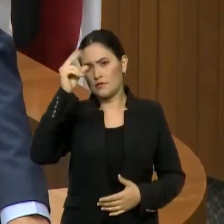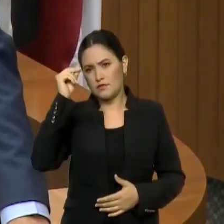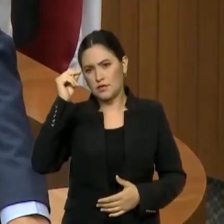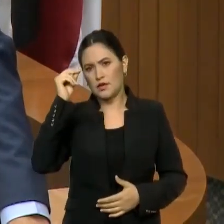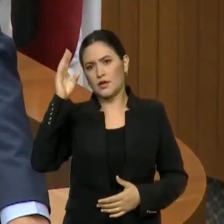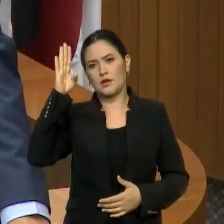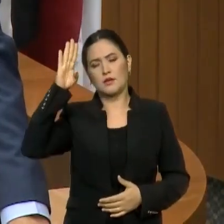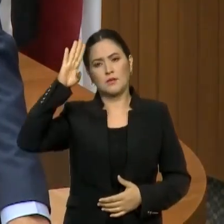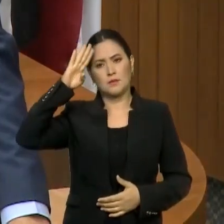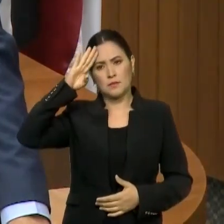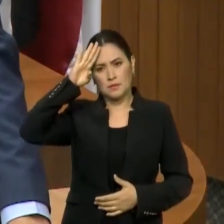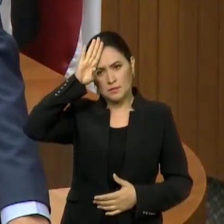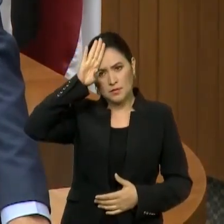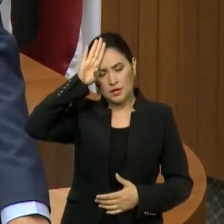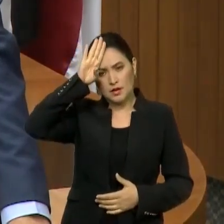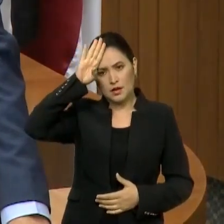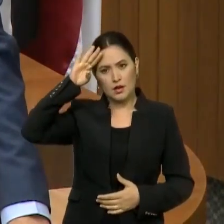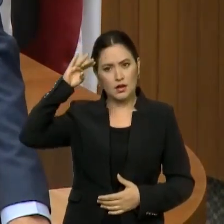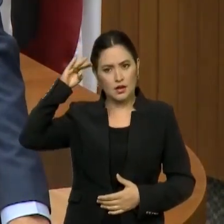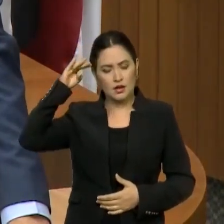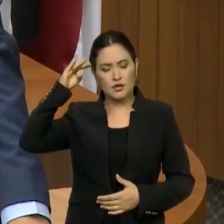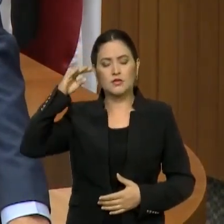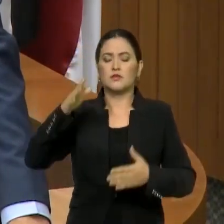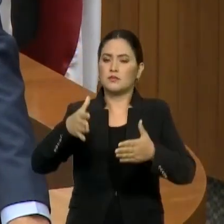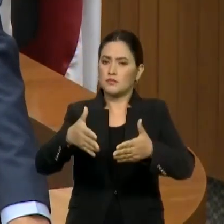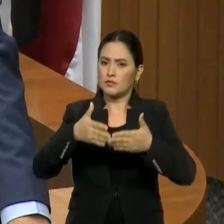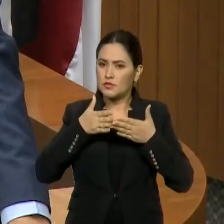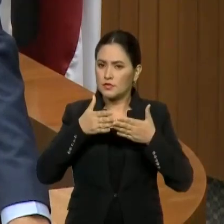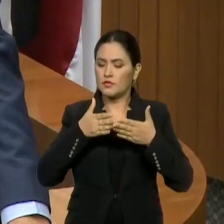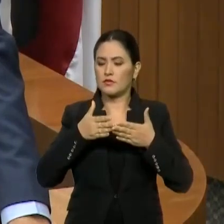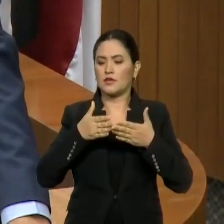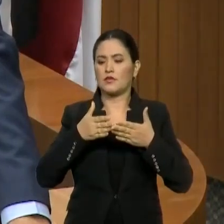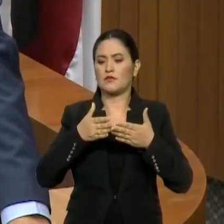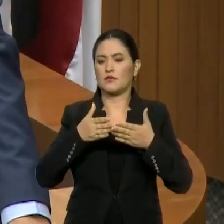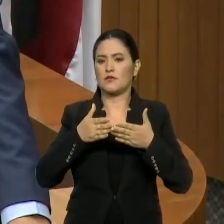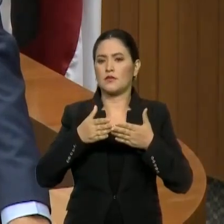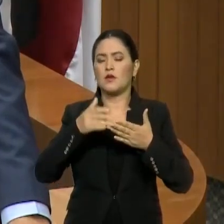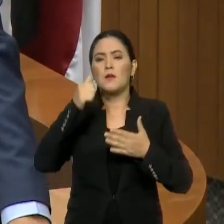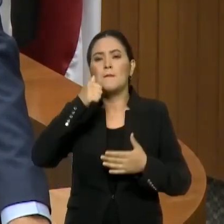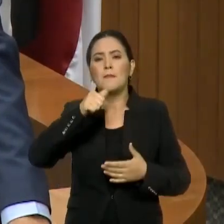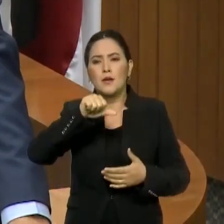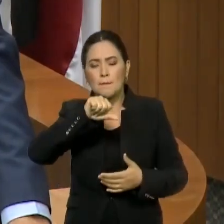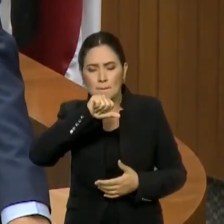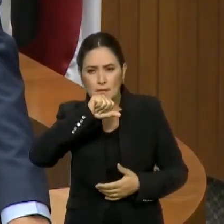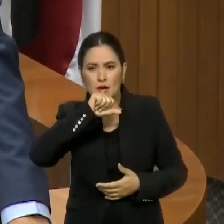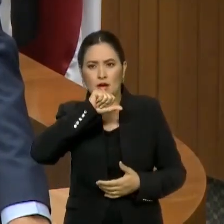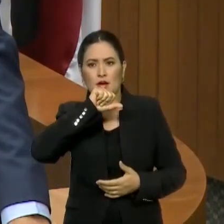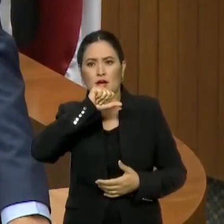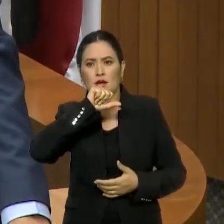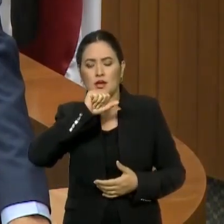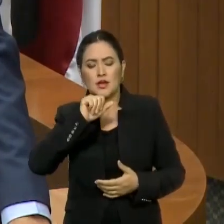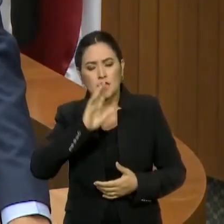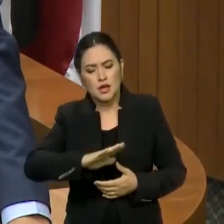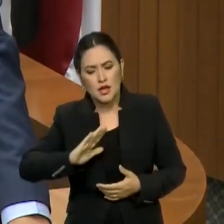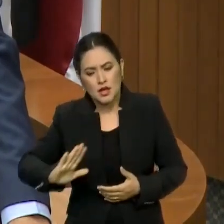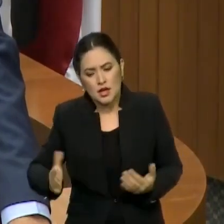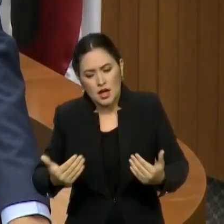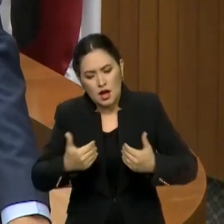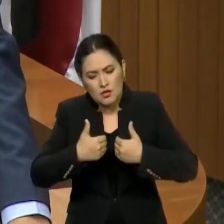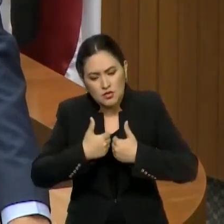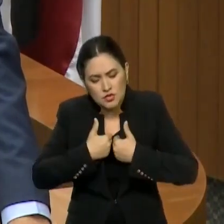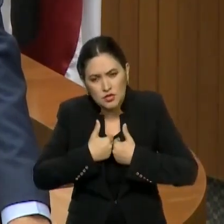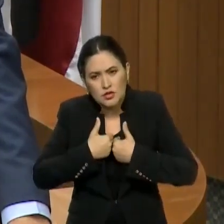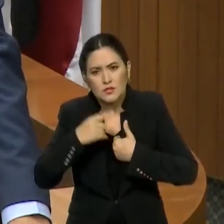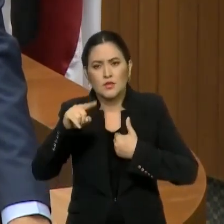Eduardo Braide, por favor, atenda as mães de crianças com autismo que estão na porta